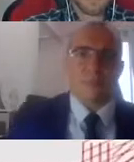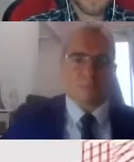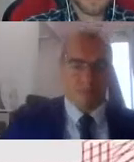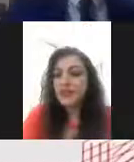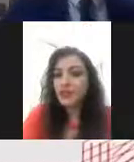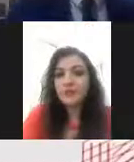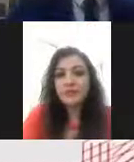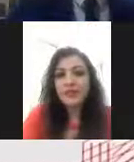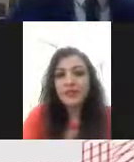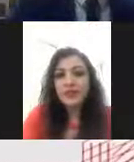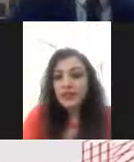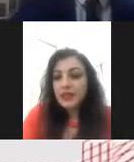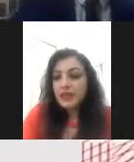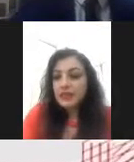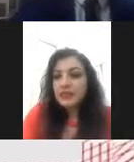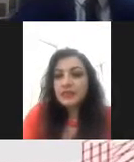Não está presente?